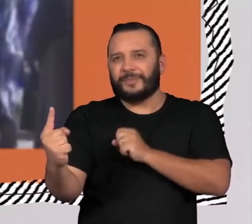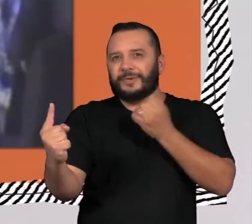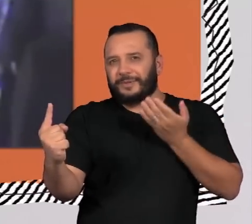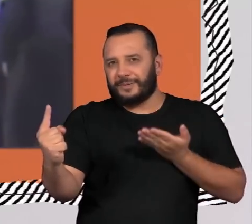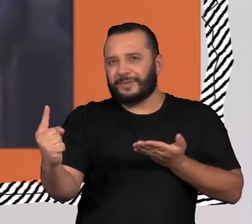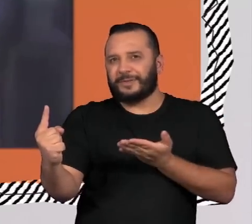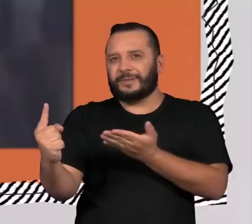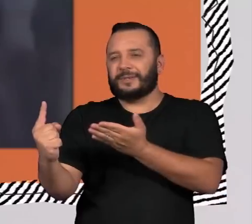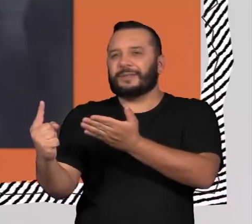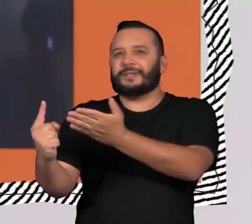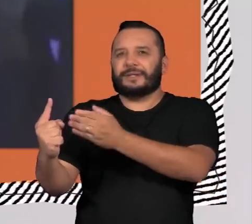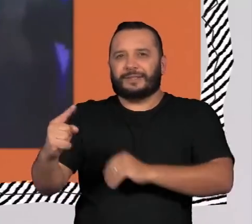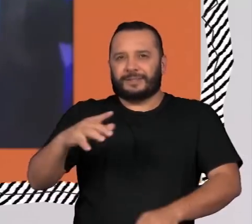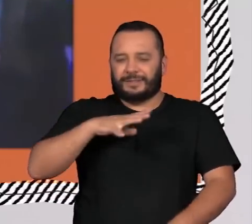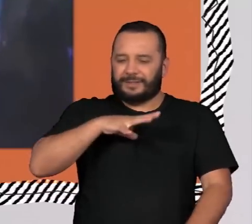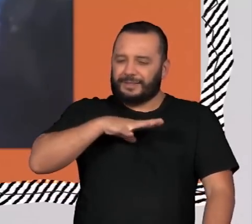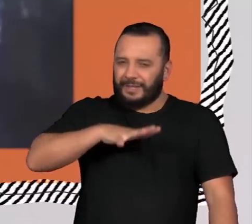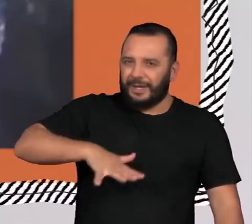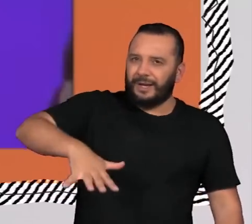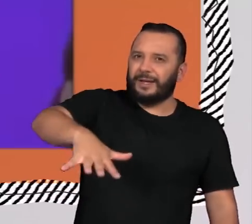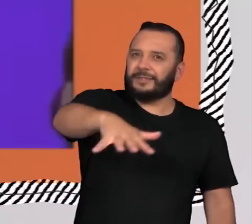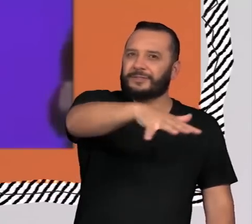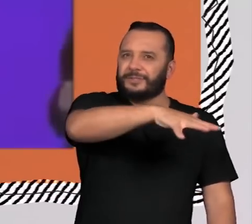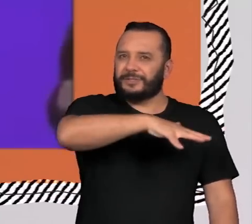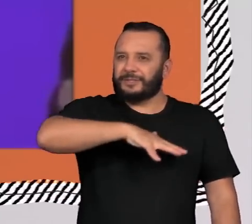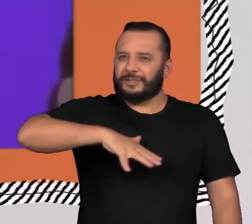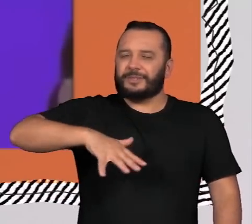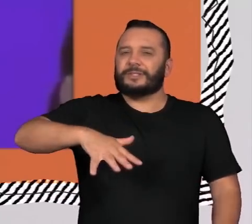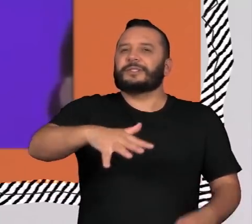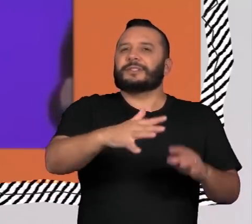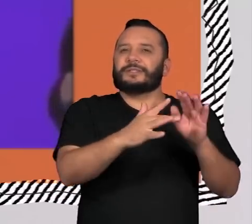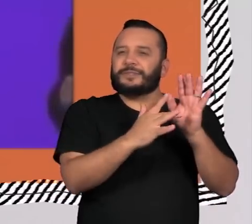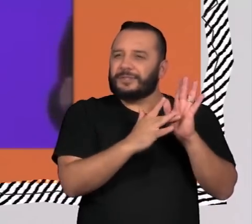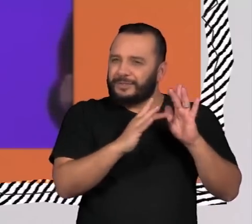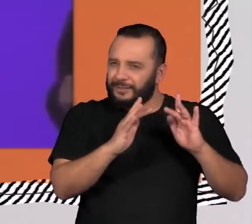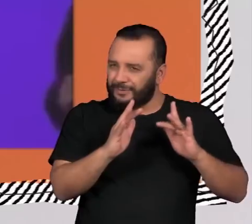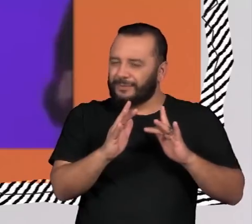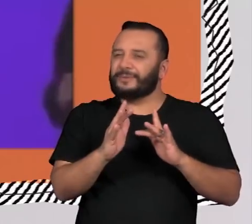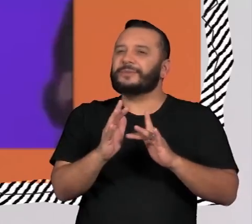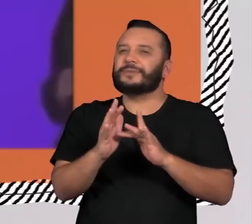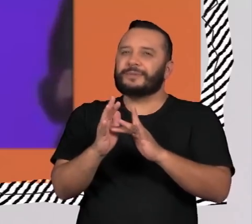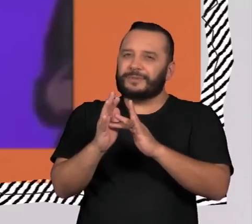Nessa cidade onde o Cristo Redentor